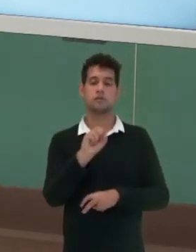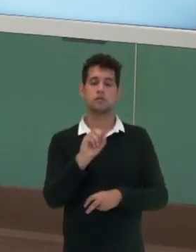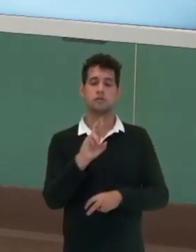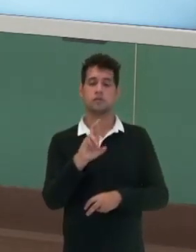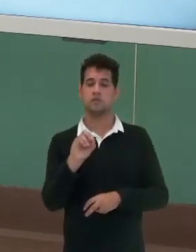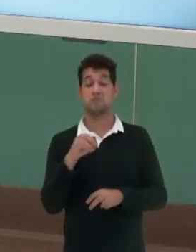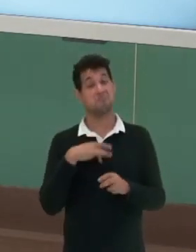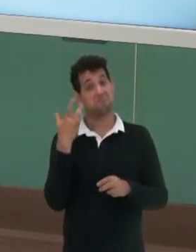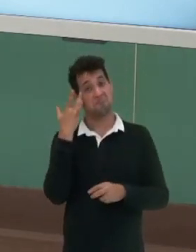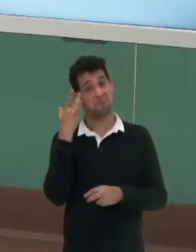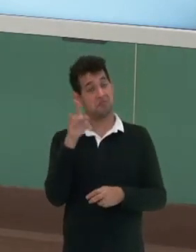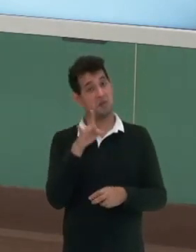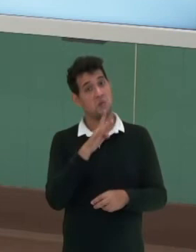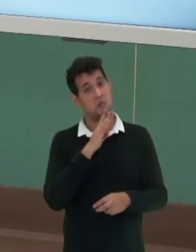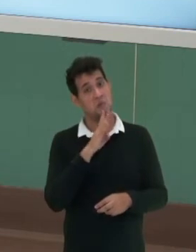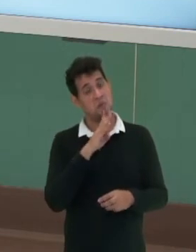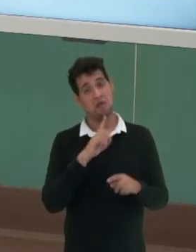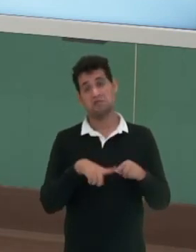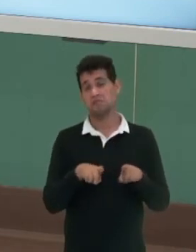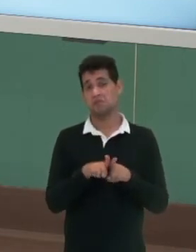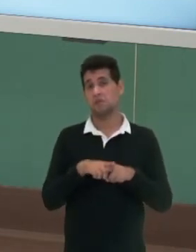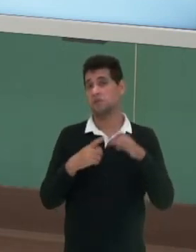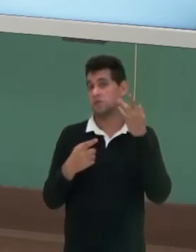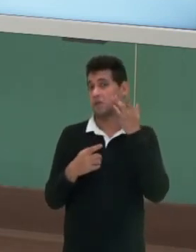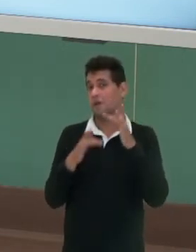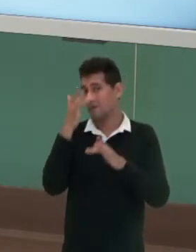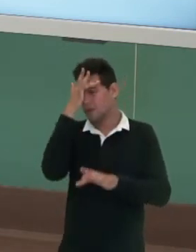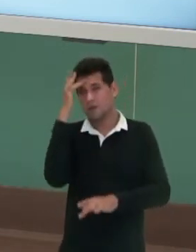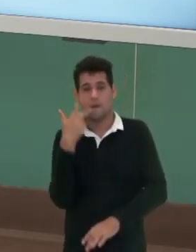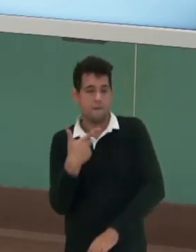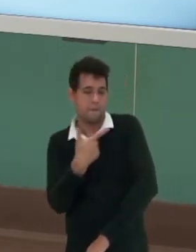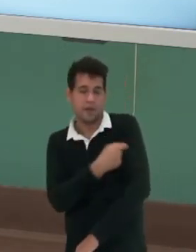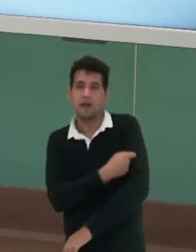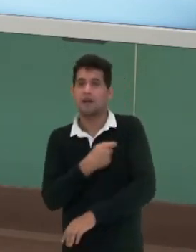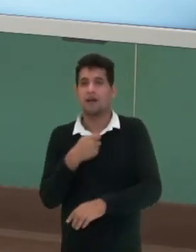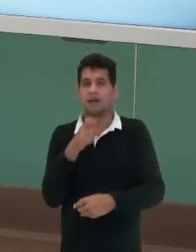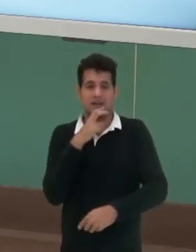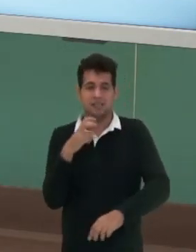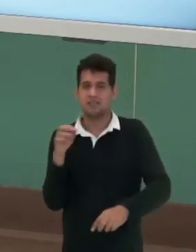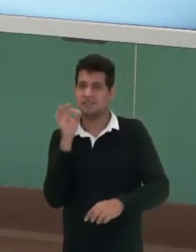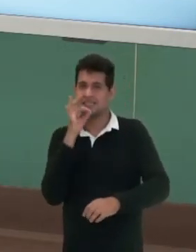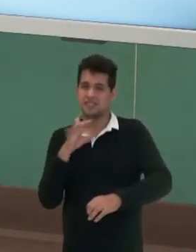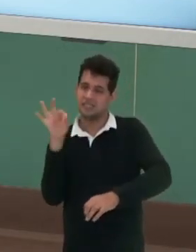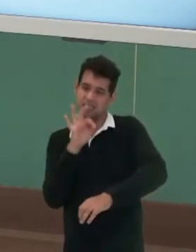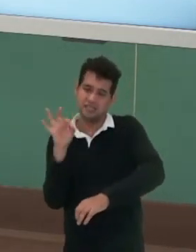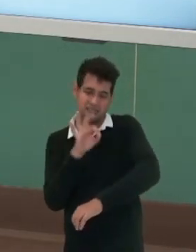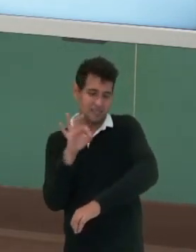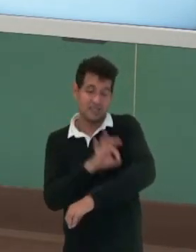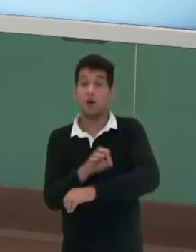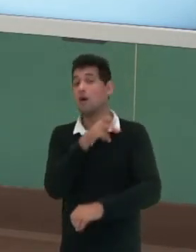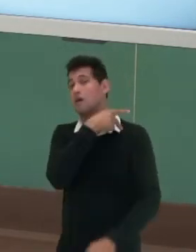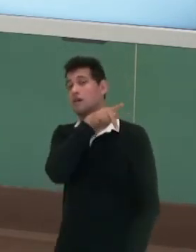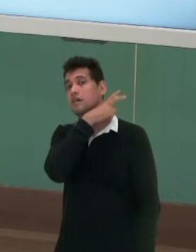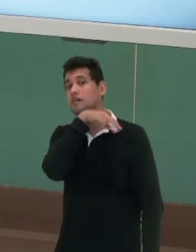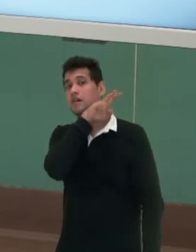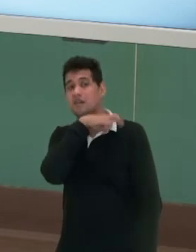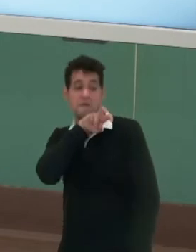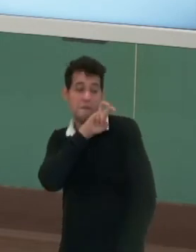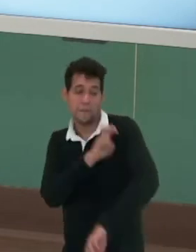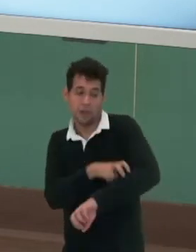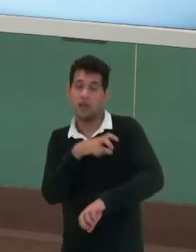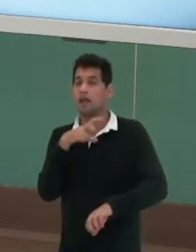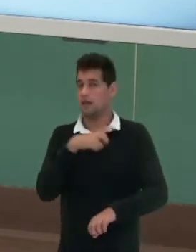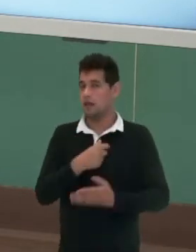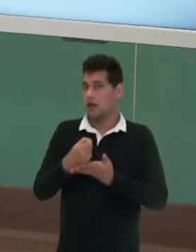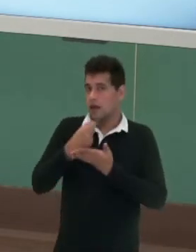Não sei se vocês já ouviram, por exemplo, uma pessoa é picada por cobra ou aranha marrom. O que ela tem que fazer? Ela vai tomar um